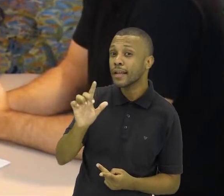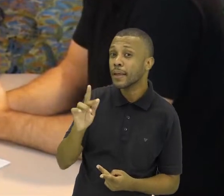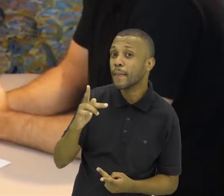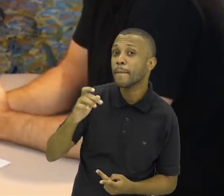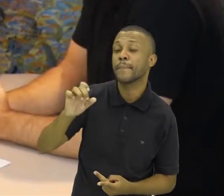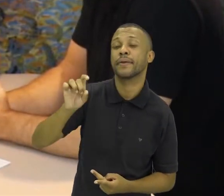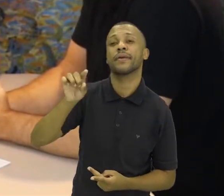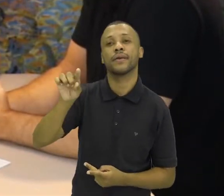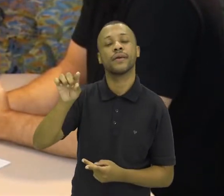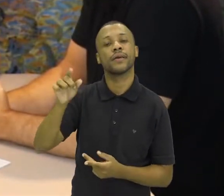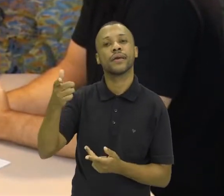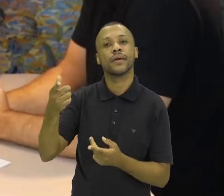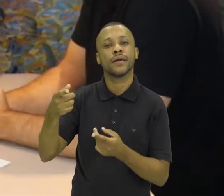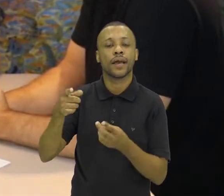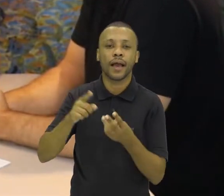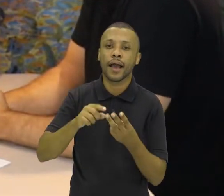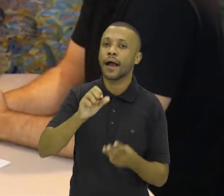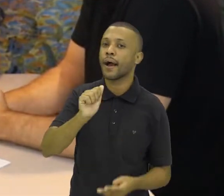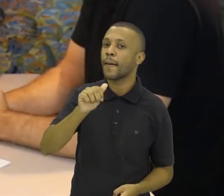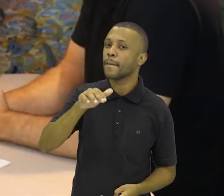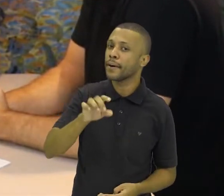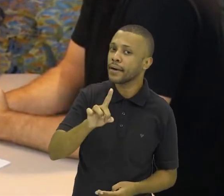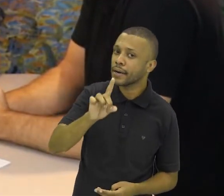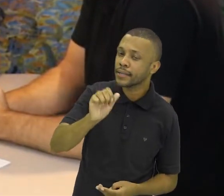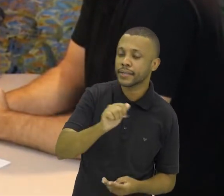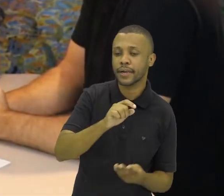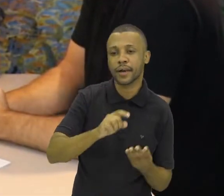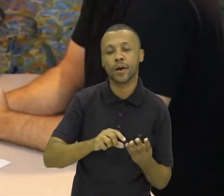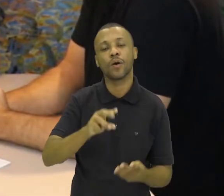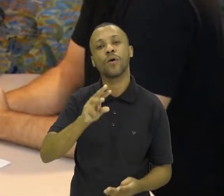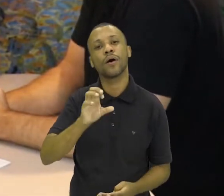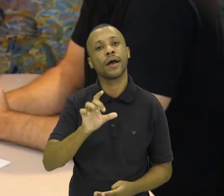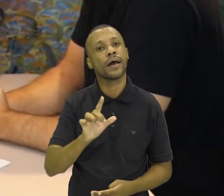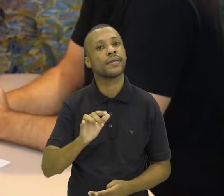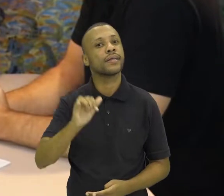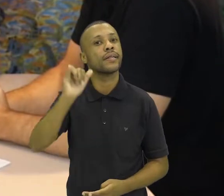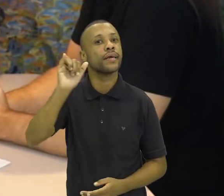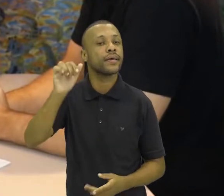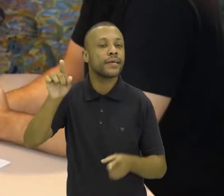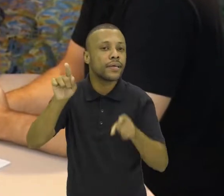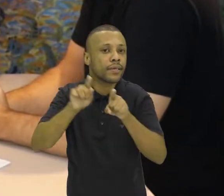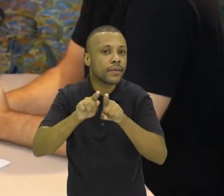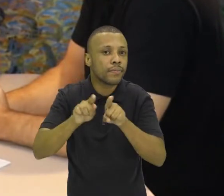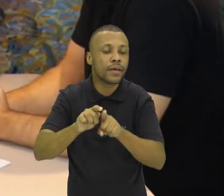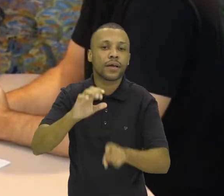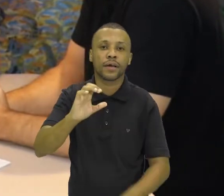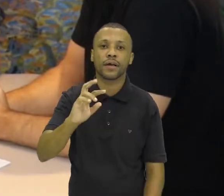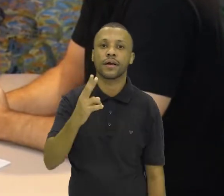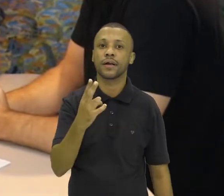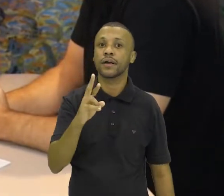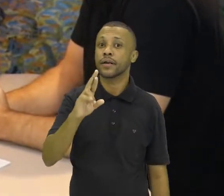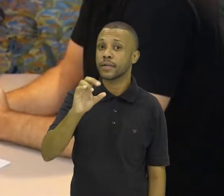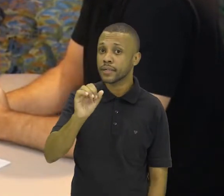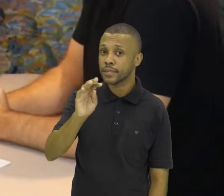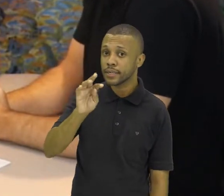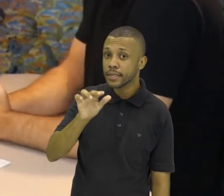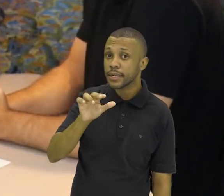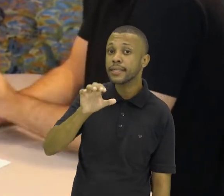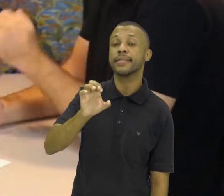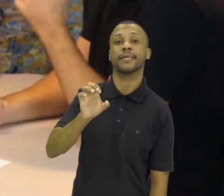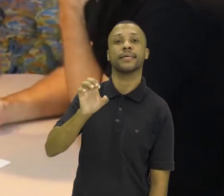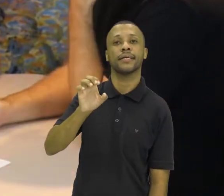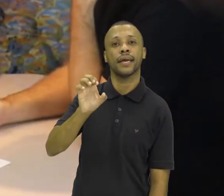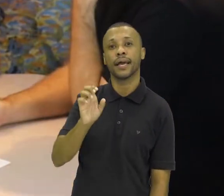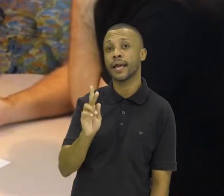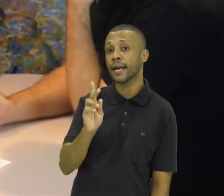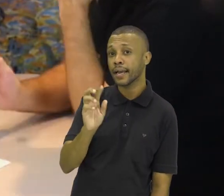o presidente da Uninaval, a Amanda, o Ezio, nosso querido amigo, a Cristiane Ecker Fornazieri, também